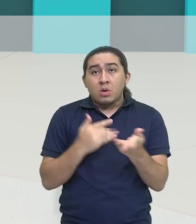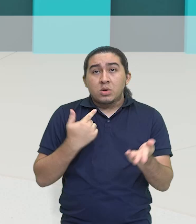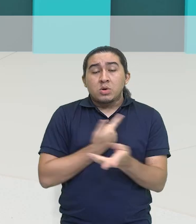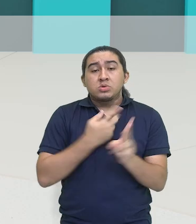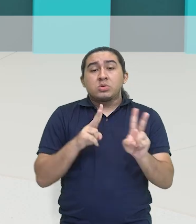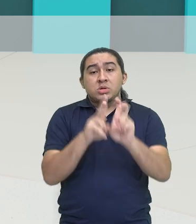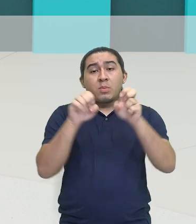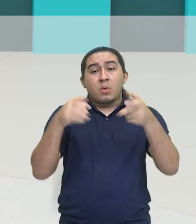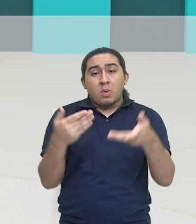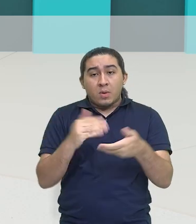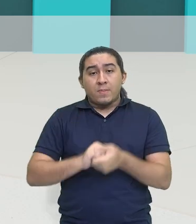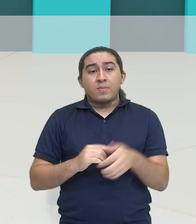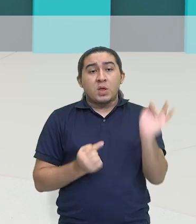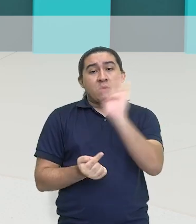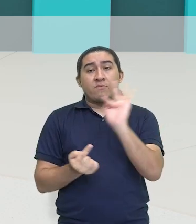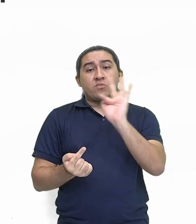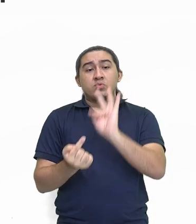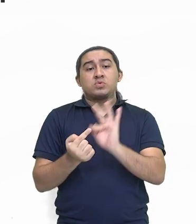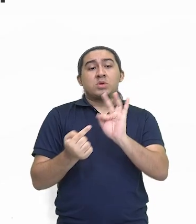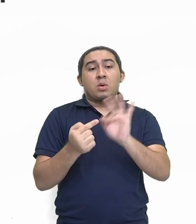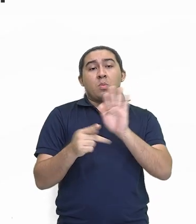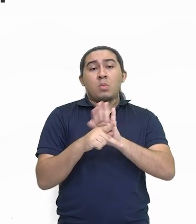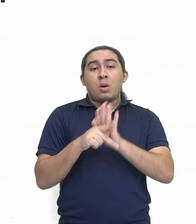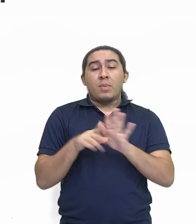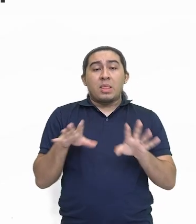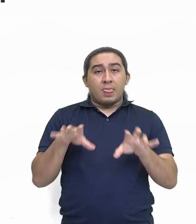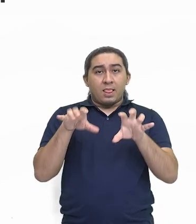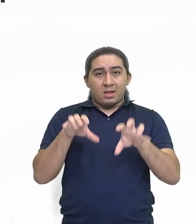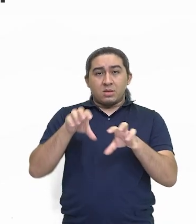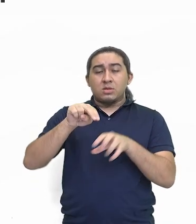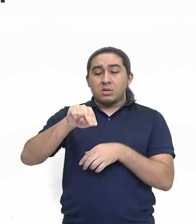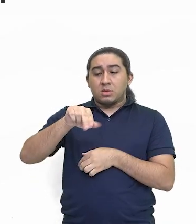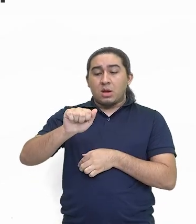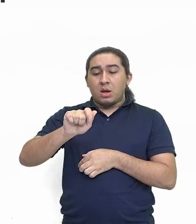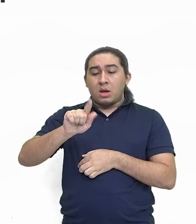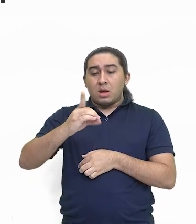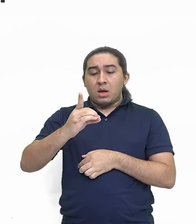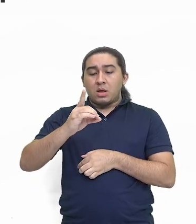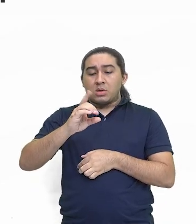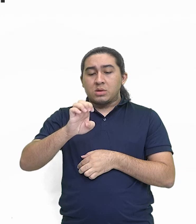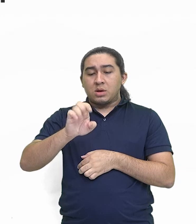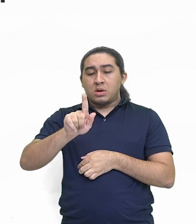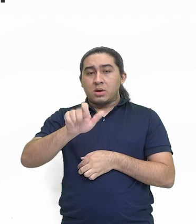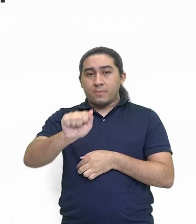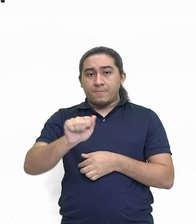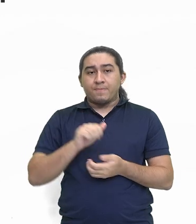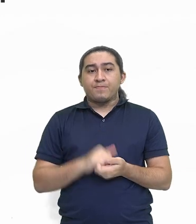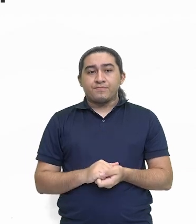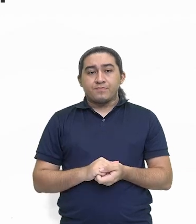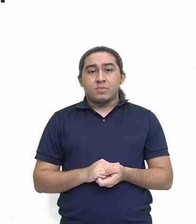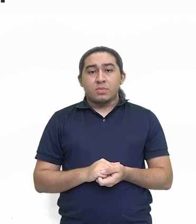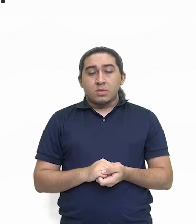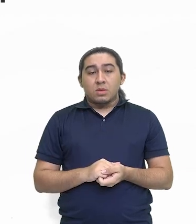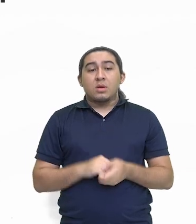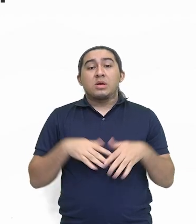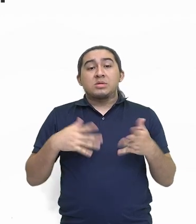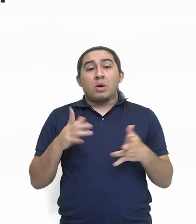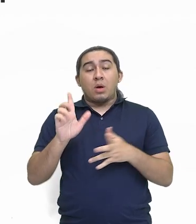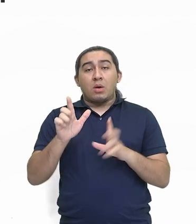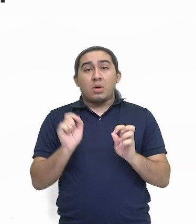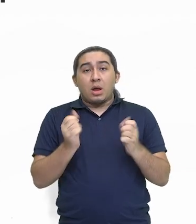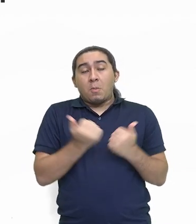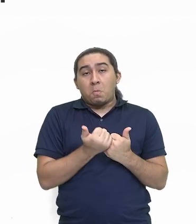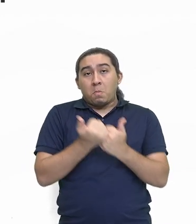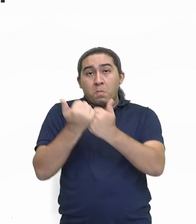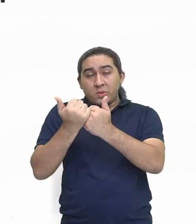falar sobre as funções das nádegas. Bom, ela tem função de suporte